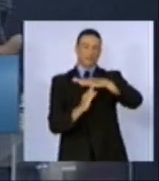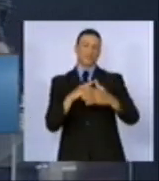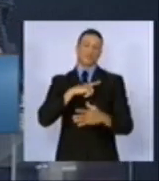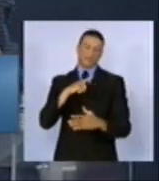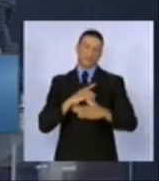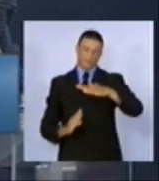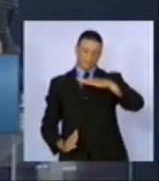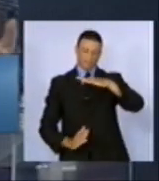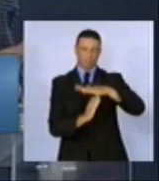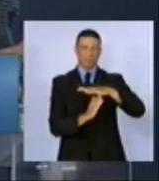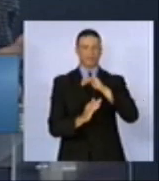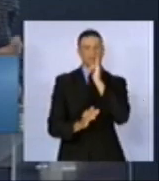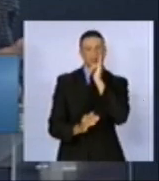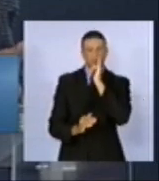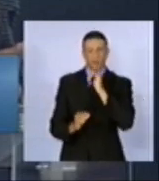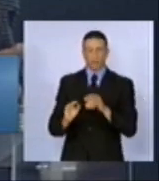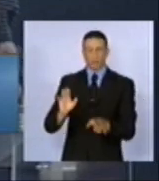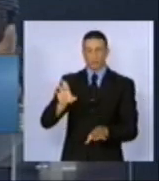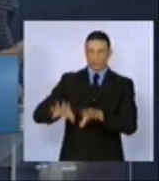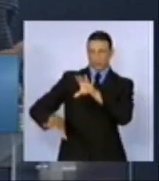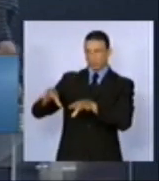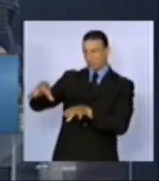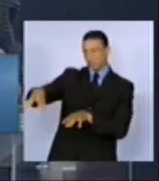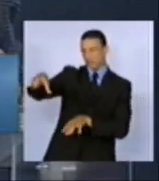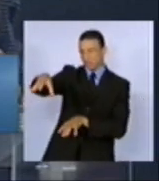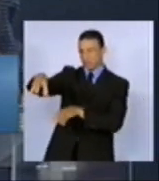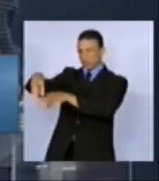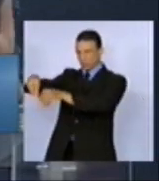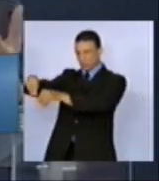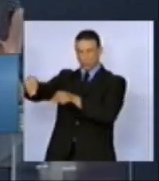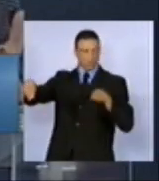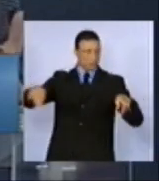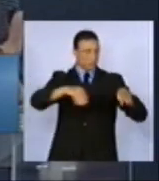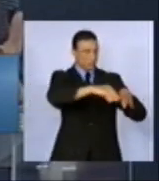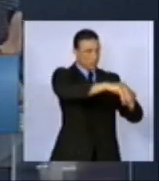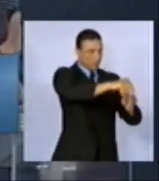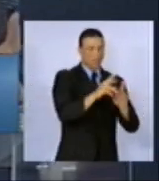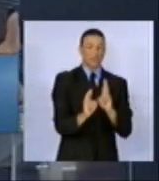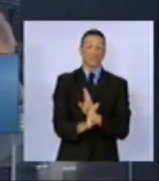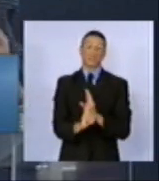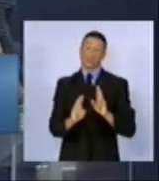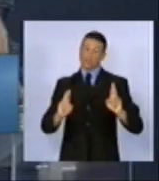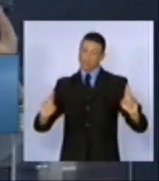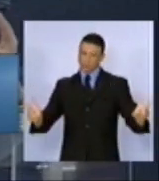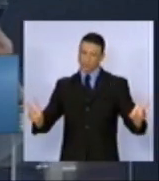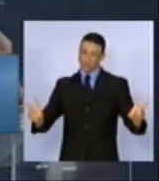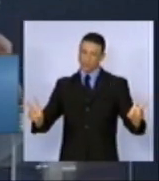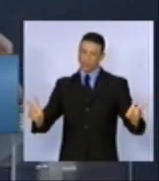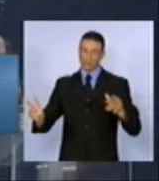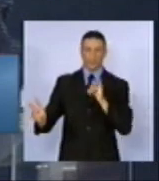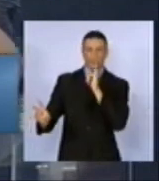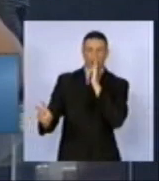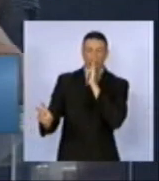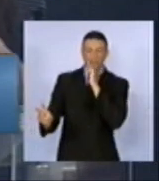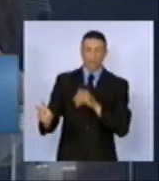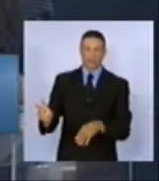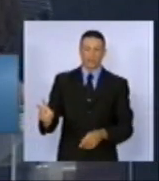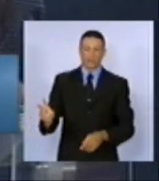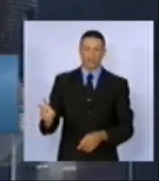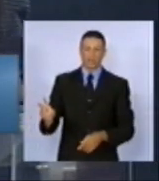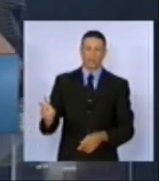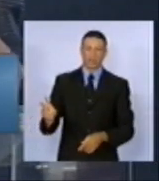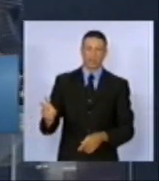dificultam a adaptação de outras culturas no solo né restringe algumas alternativas do solo em especial a